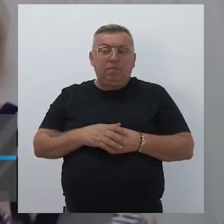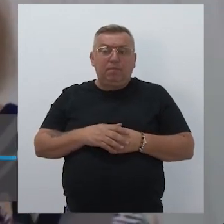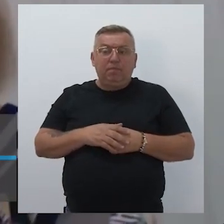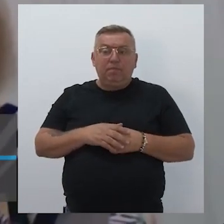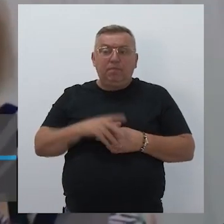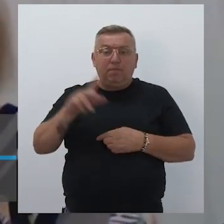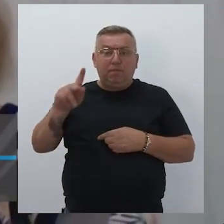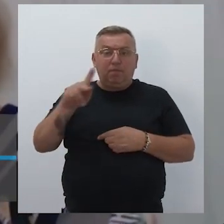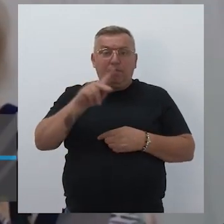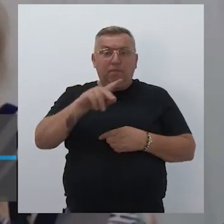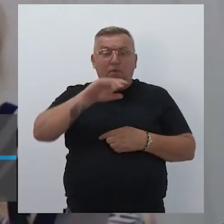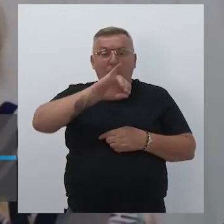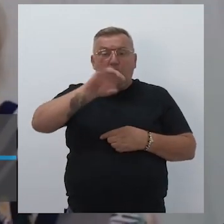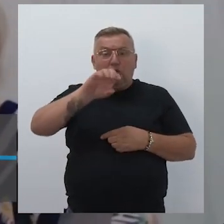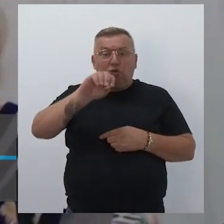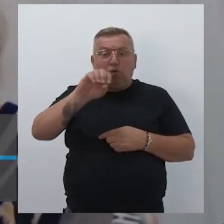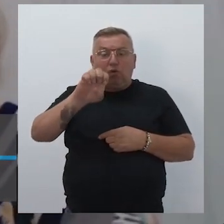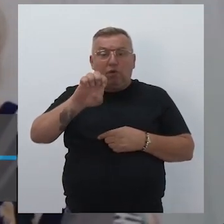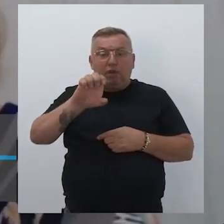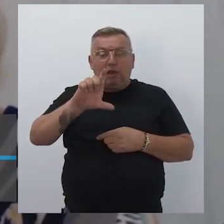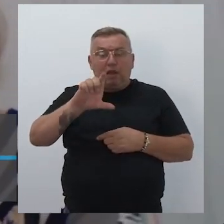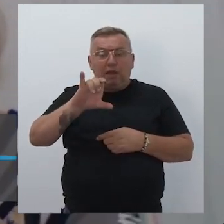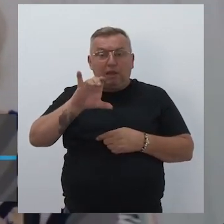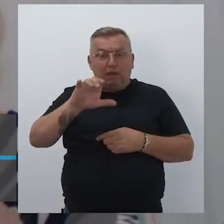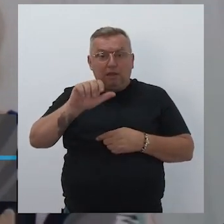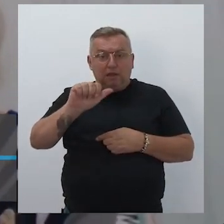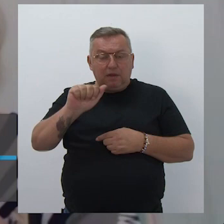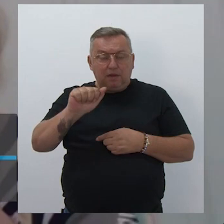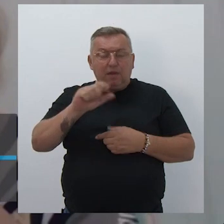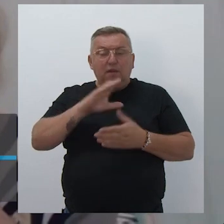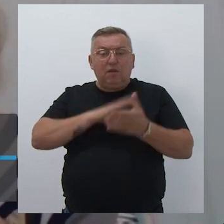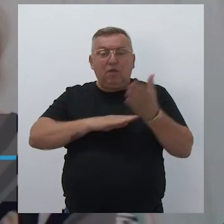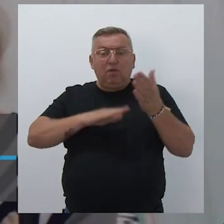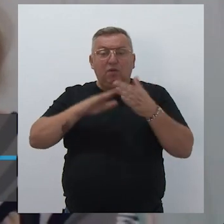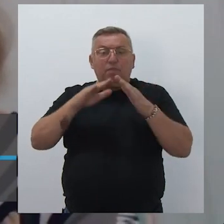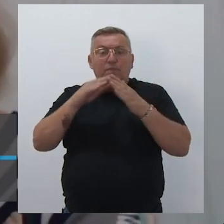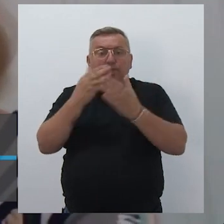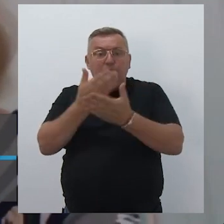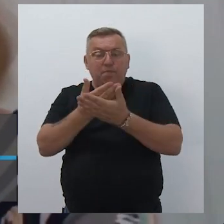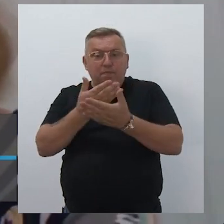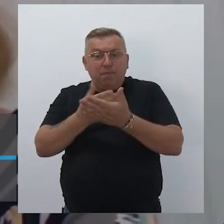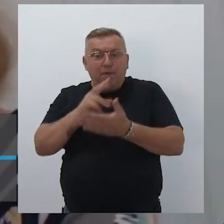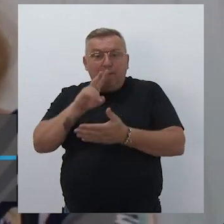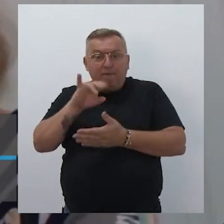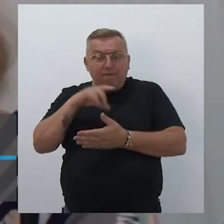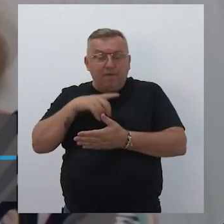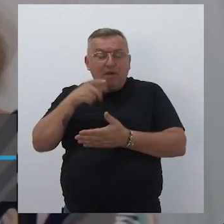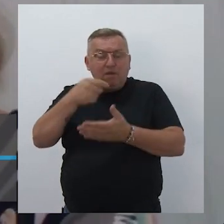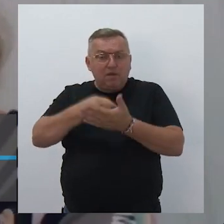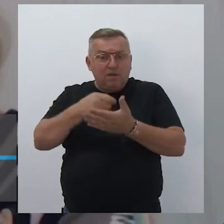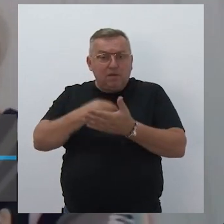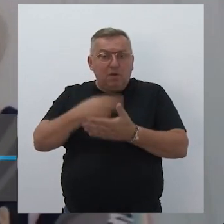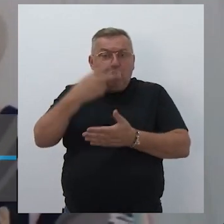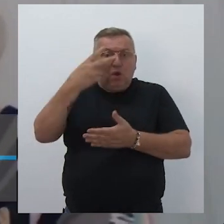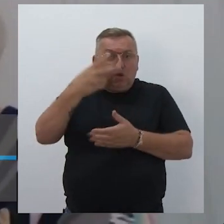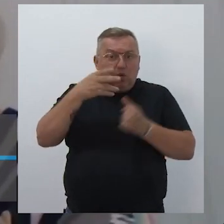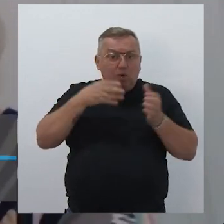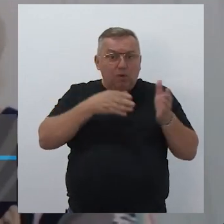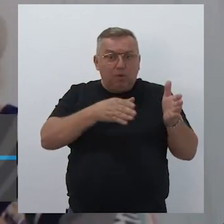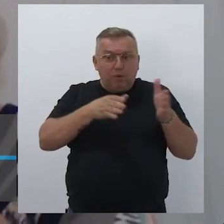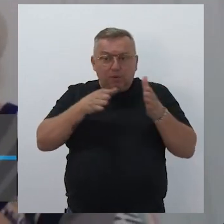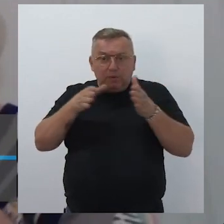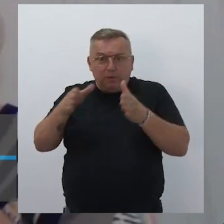Professor Joselias, todas as escolas vão garantir no mínimo 2 itinerários